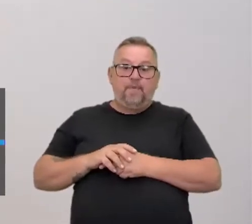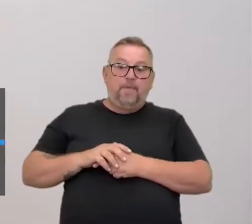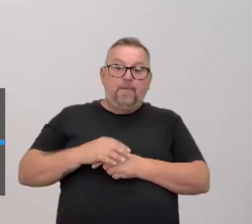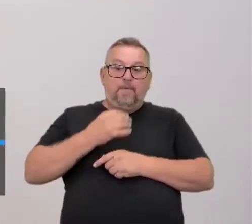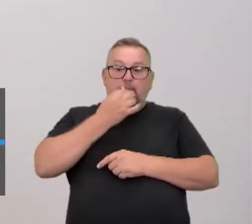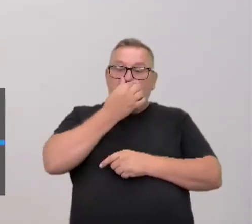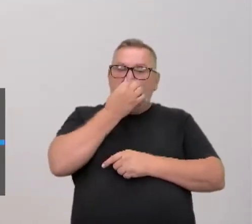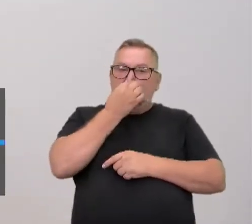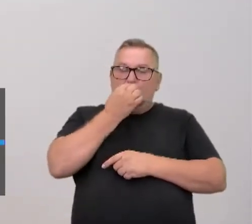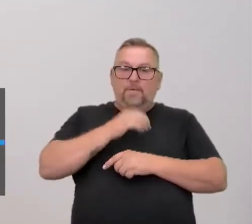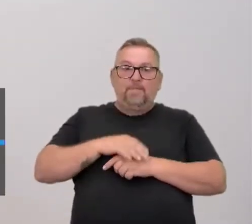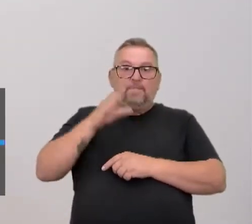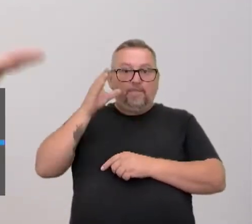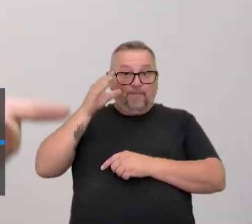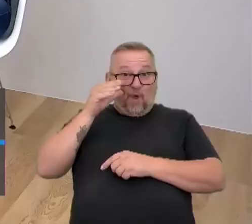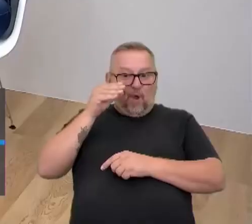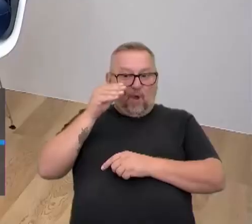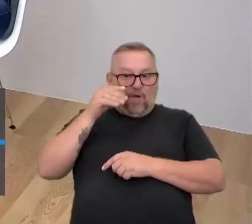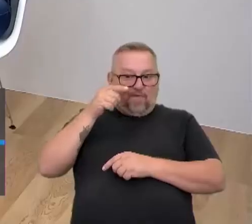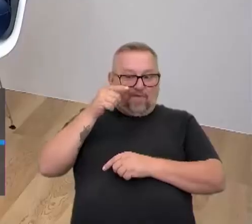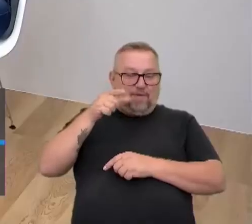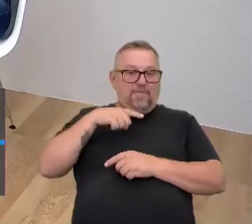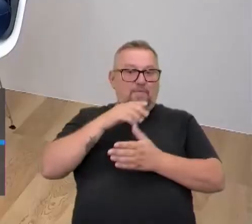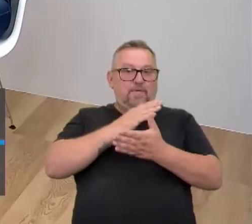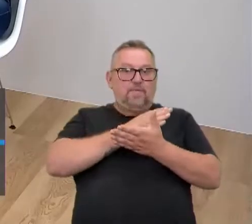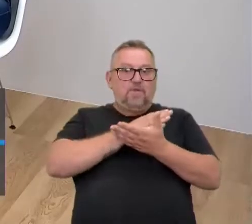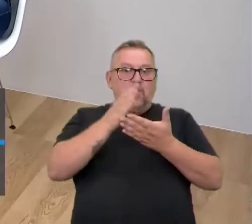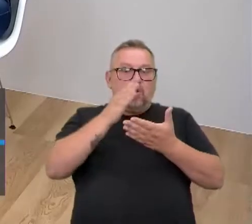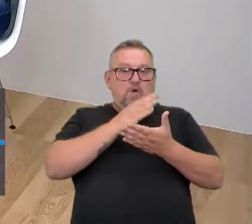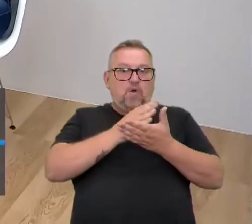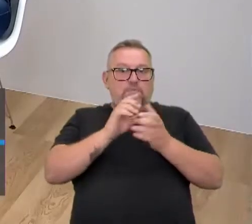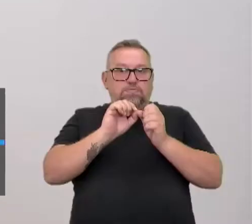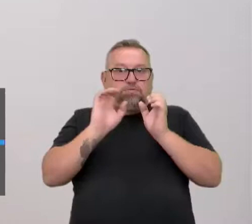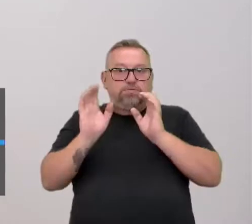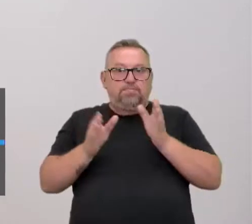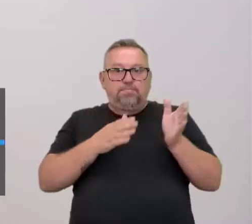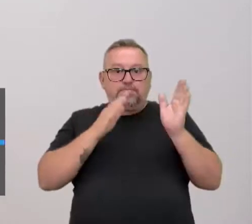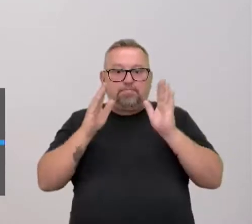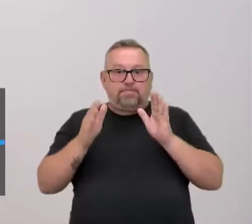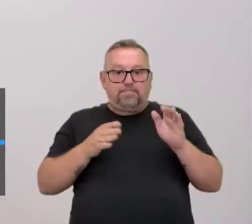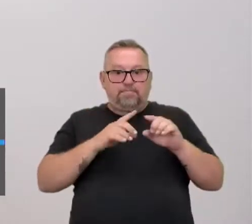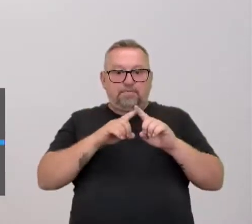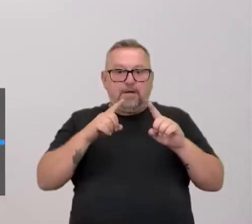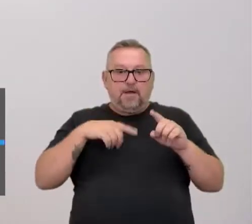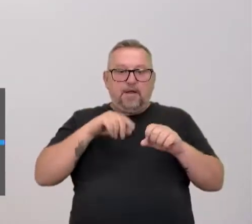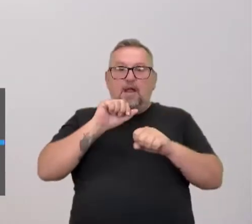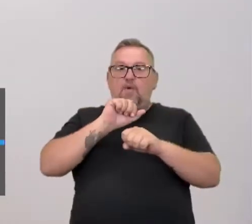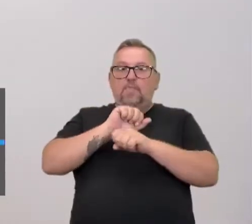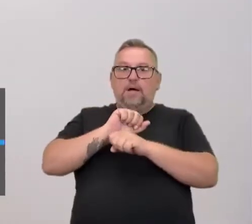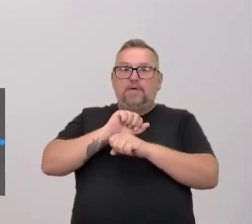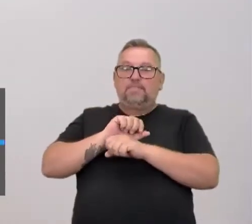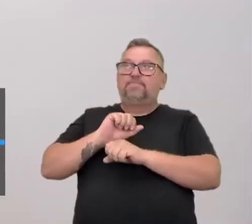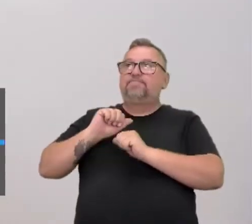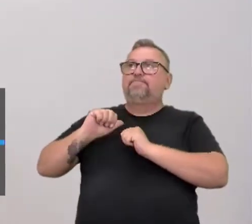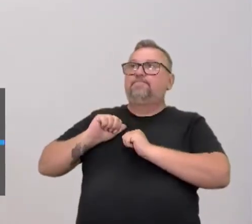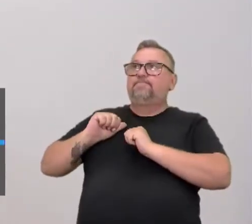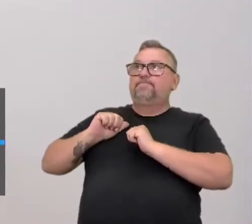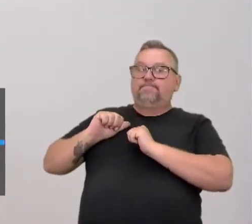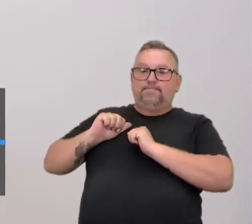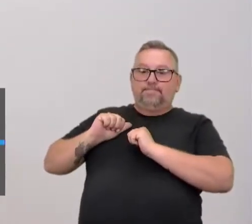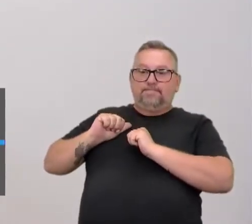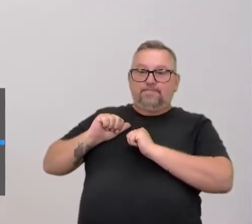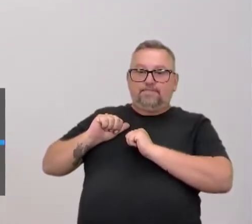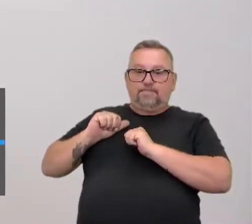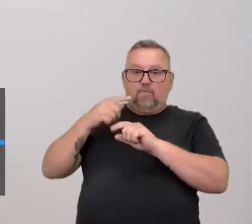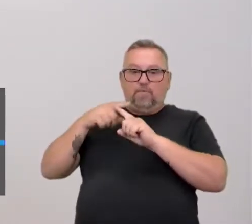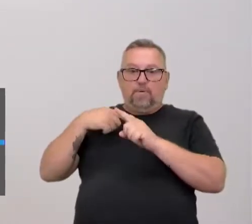que curioso. Se eu começo a produzir, eu deixo de ser refém da natureza, quando até então eu